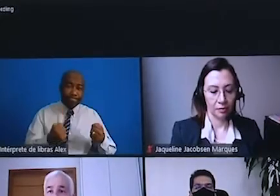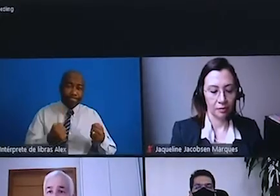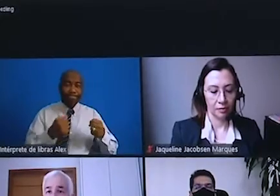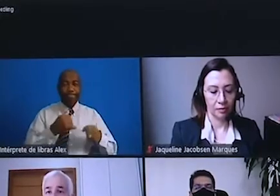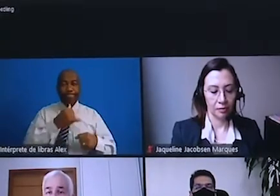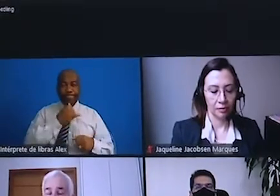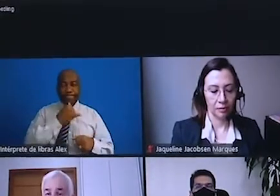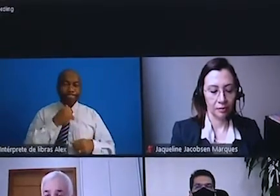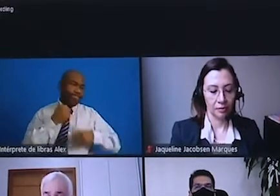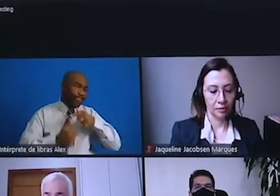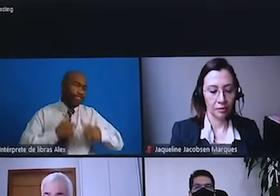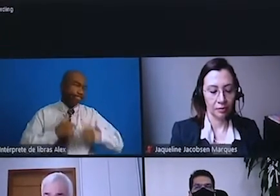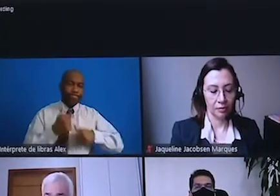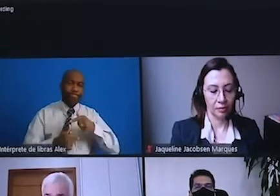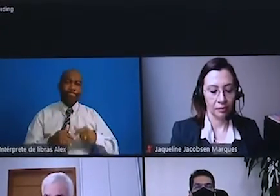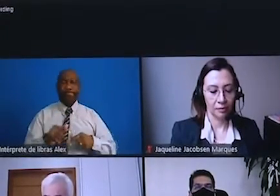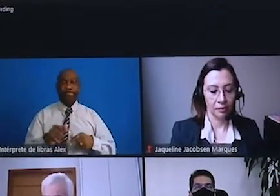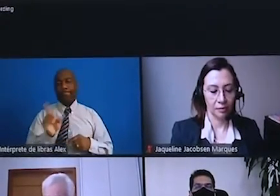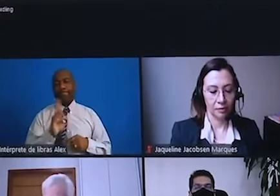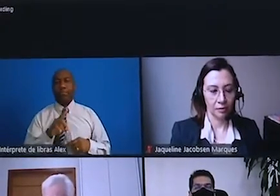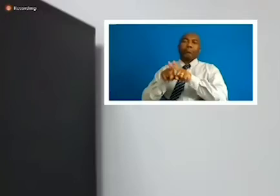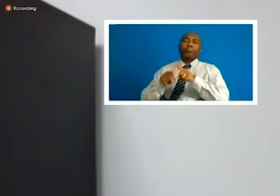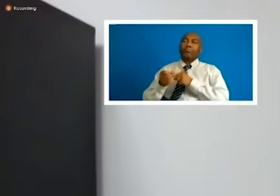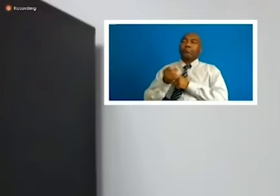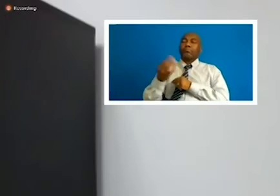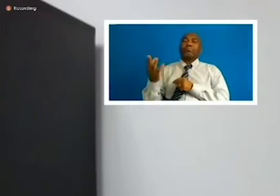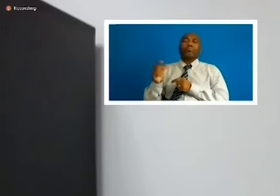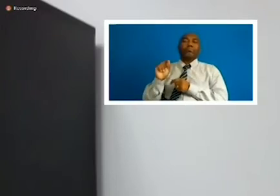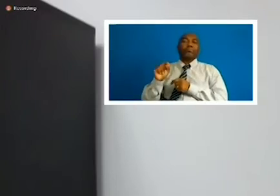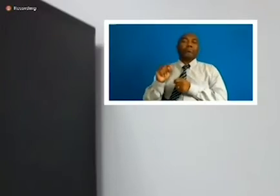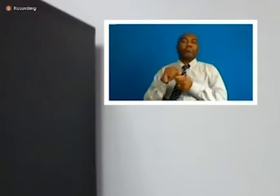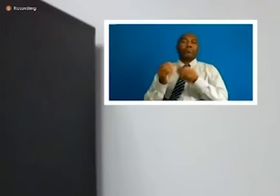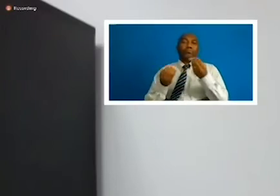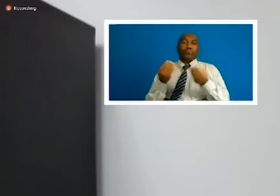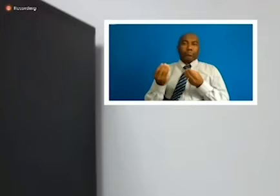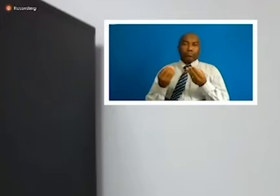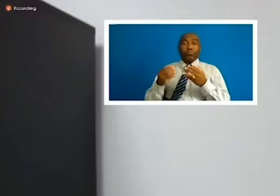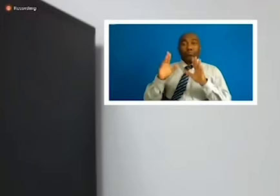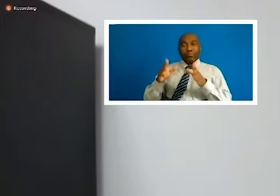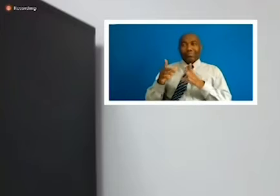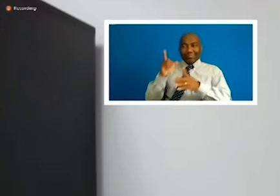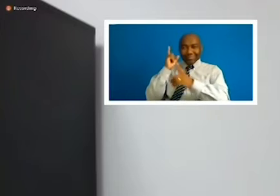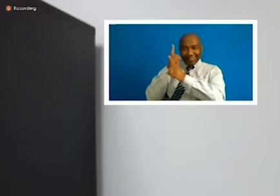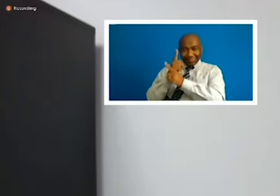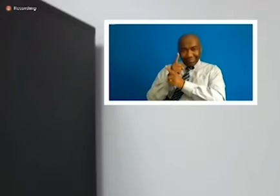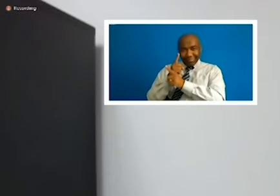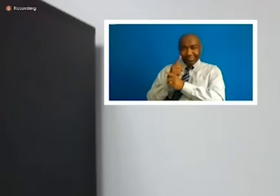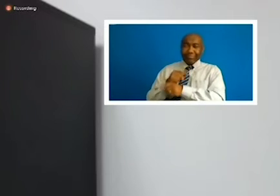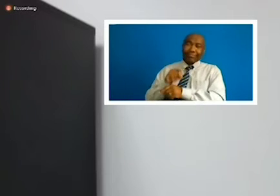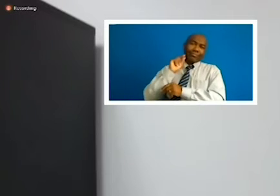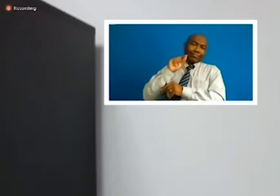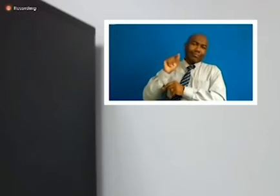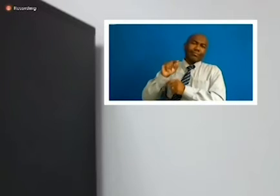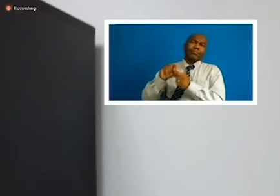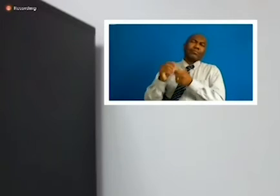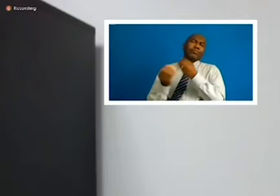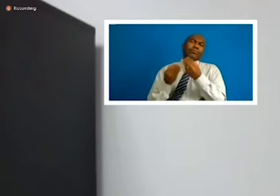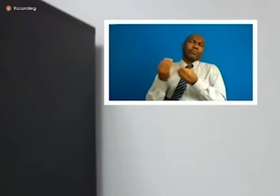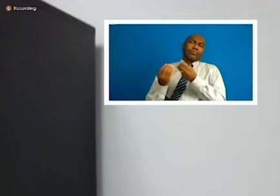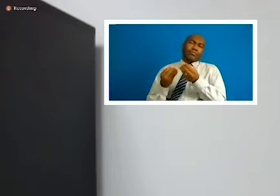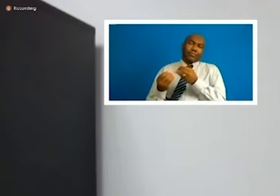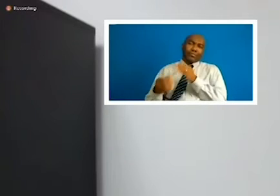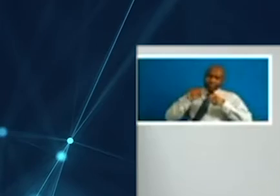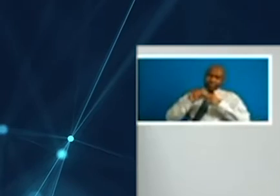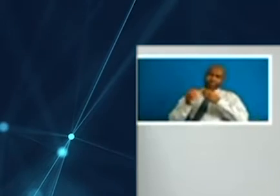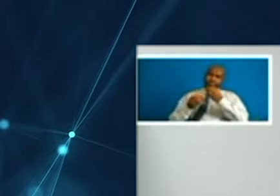em sessão realizada por videoconferência os conselheiros votaram por manter todos os achados com aplicação de multas e